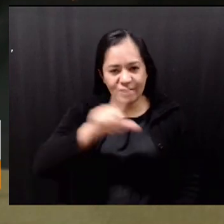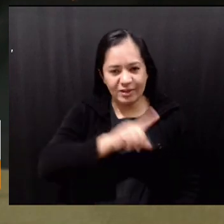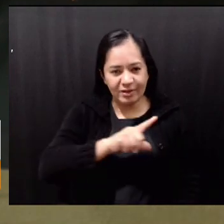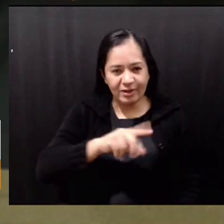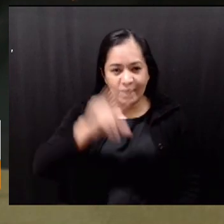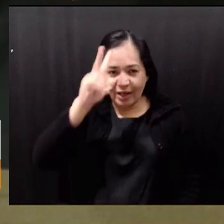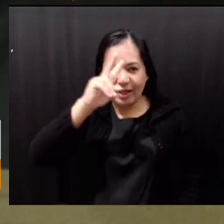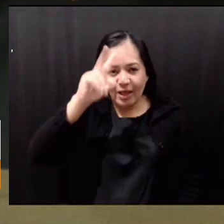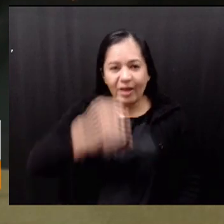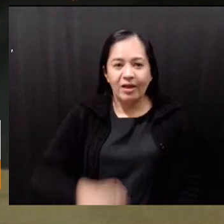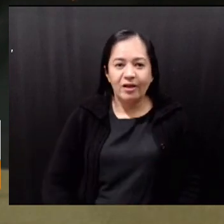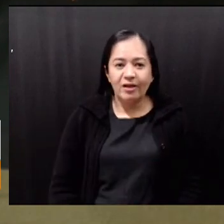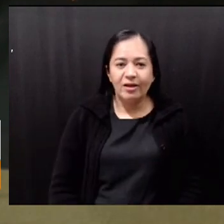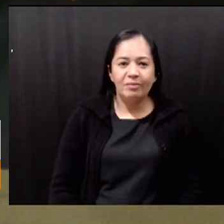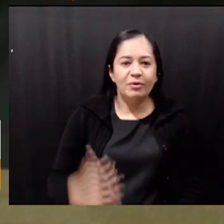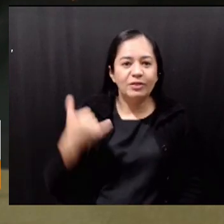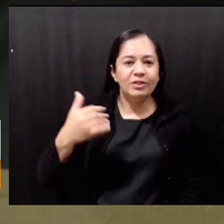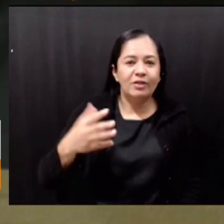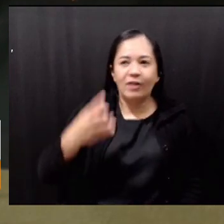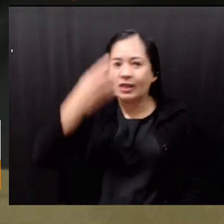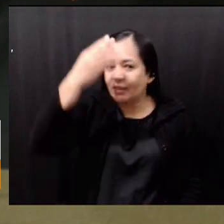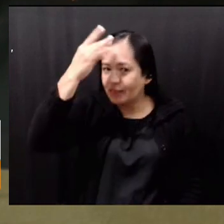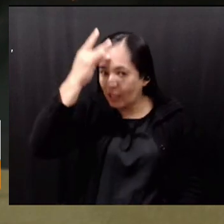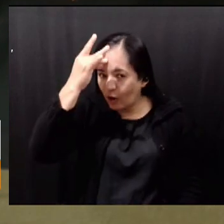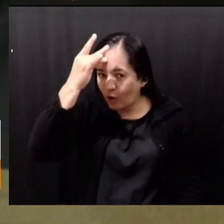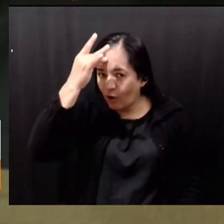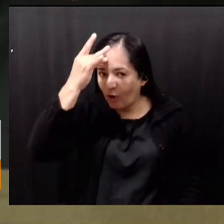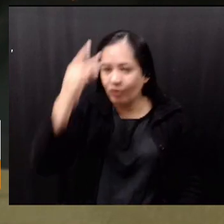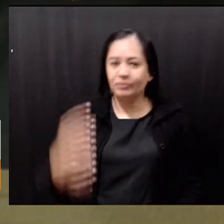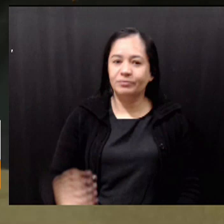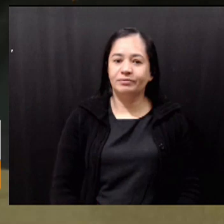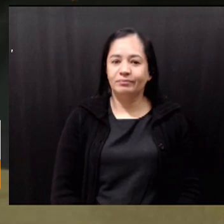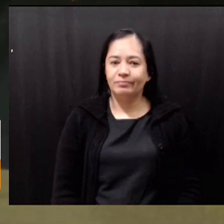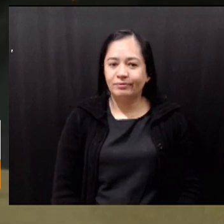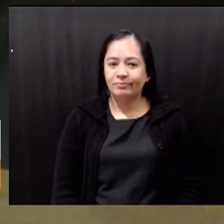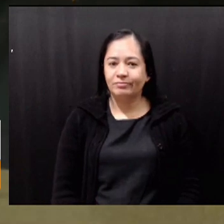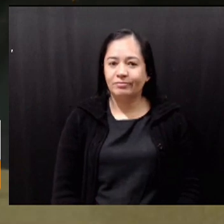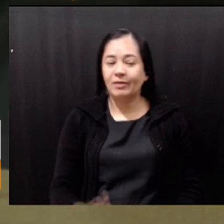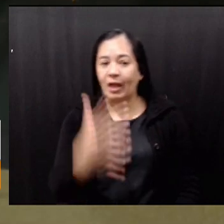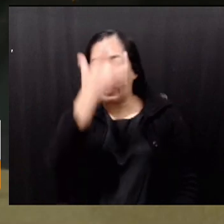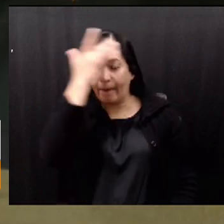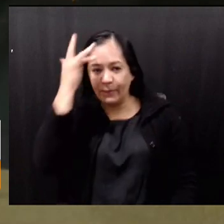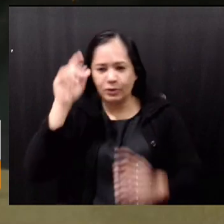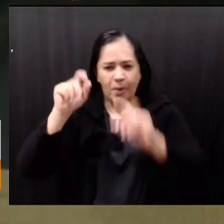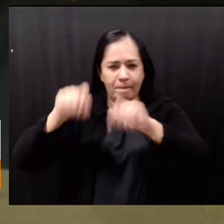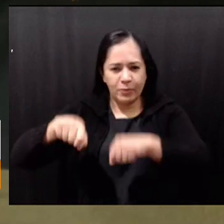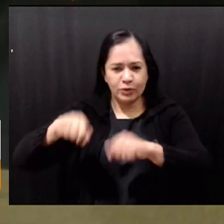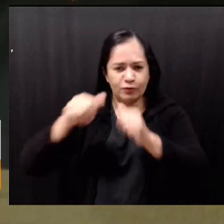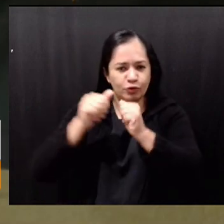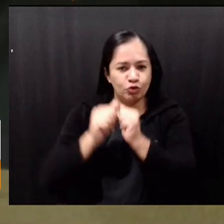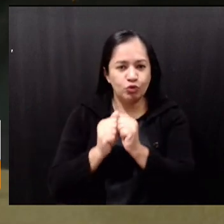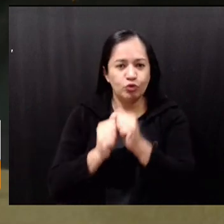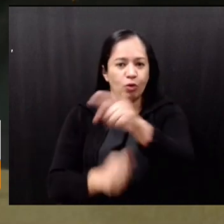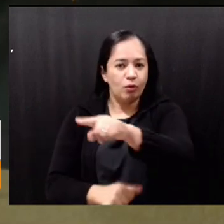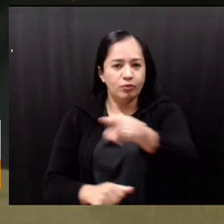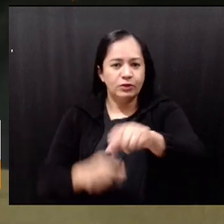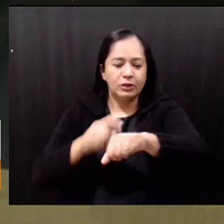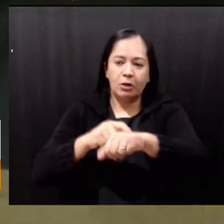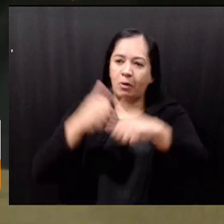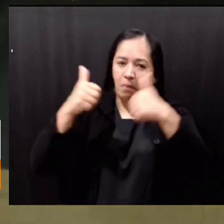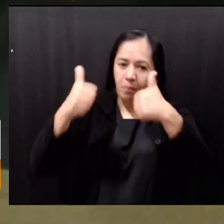Você sabe? Né? Essa pessoa realmente vai poder estar contigo na hora boa e na hora